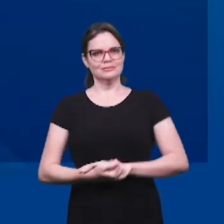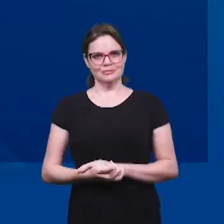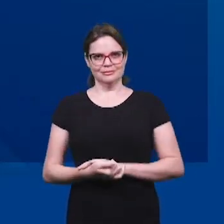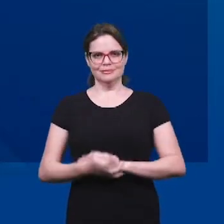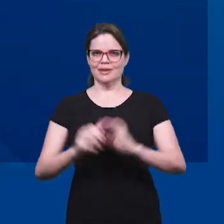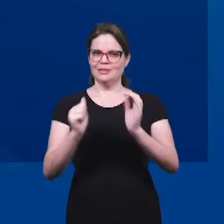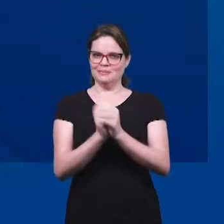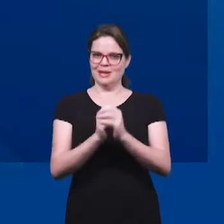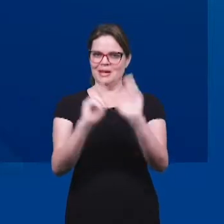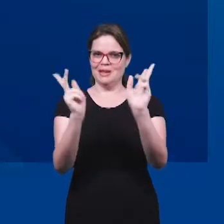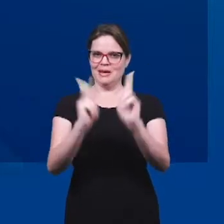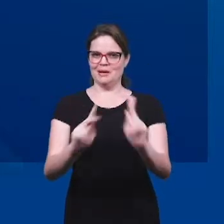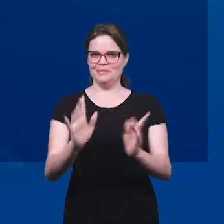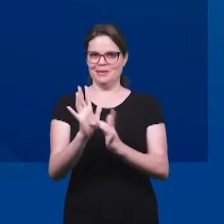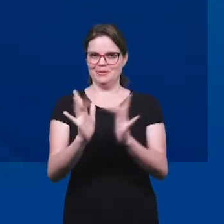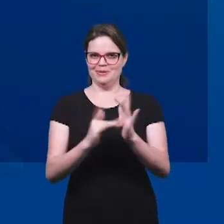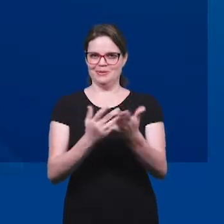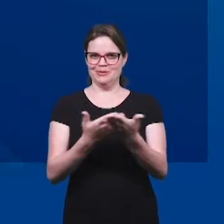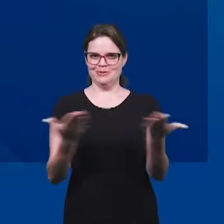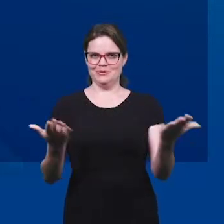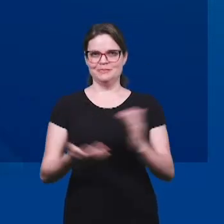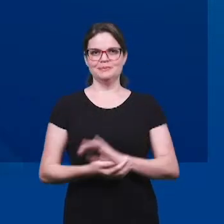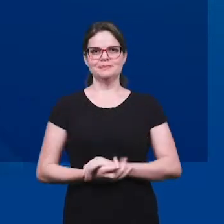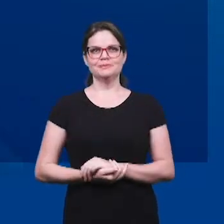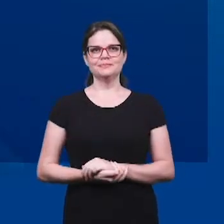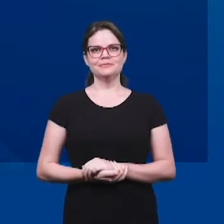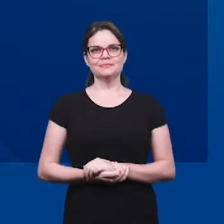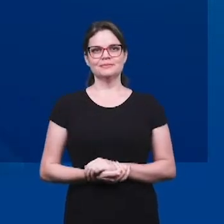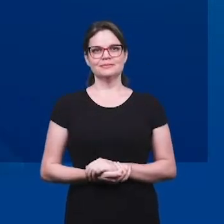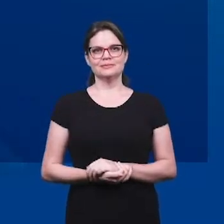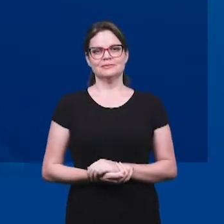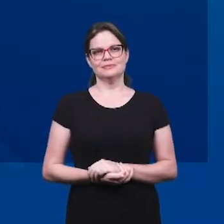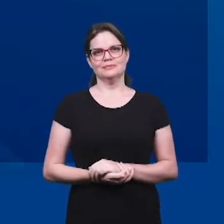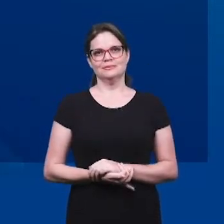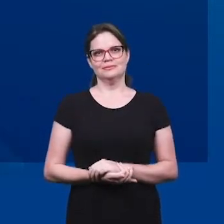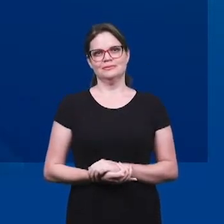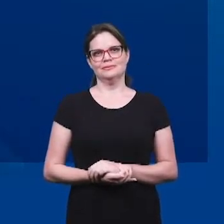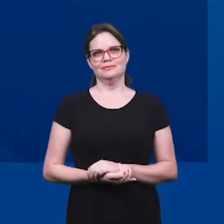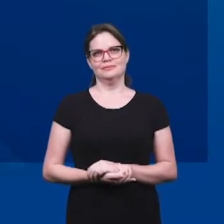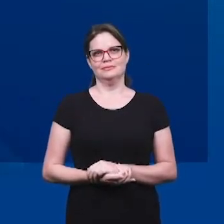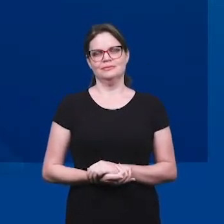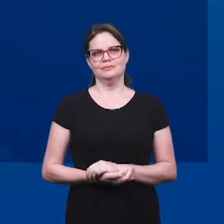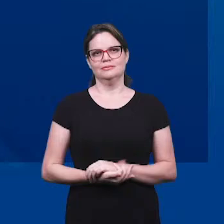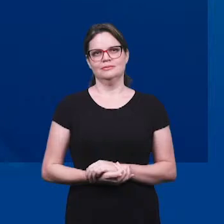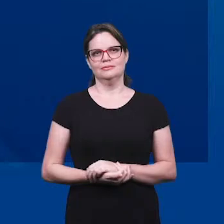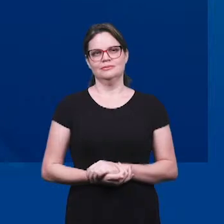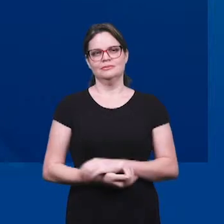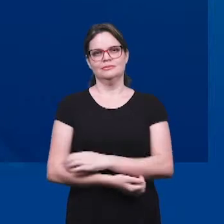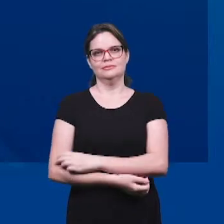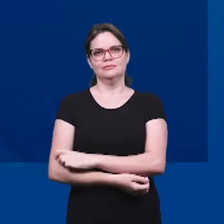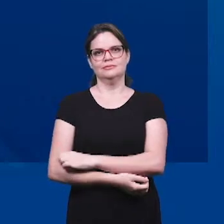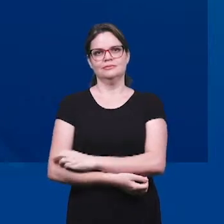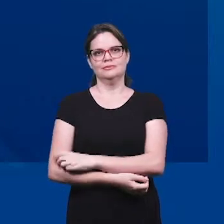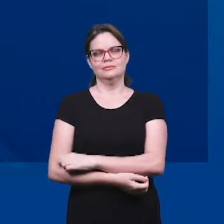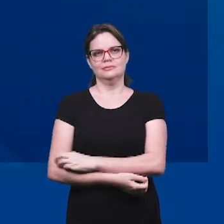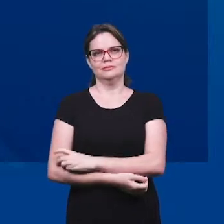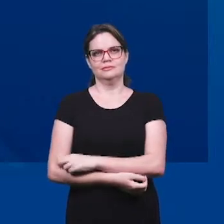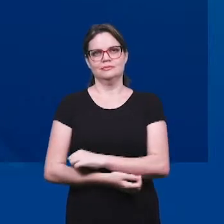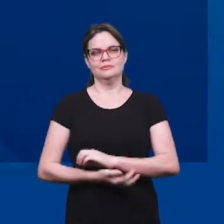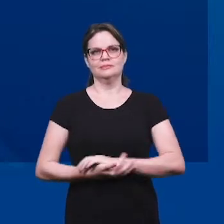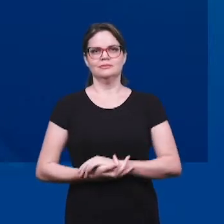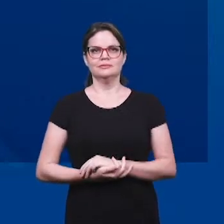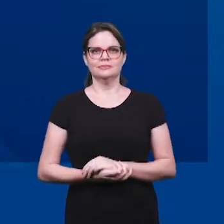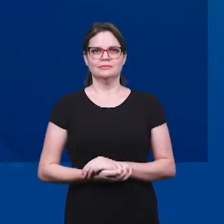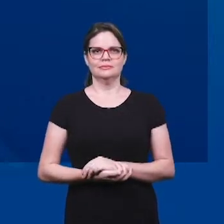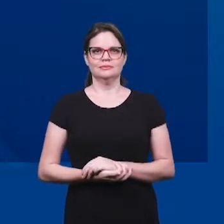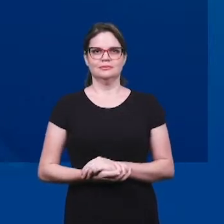acontecer. A paz do Senhor Jesus. A paz do Senhor Jesus. A resposta que está